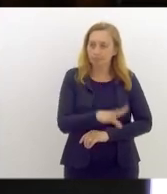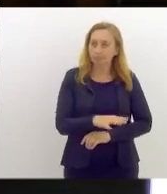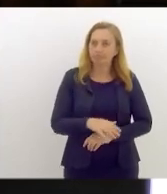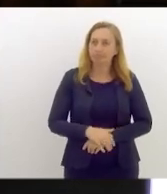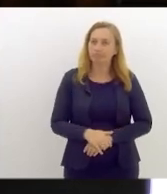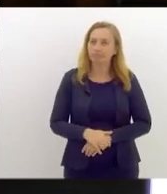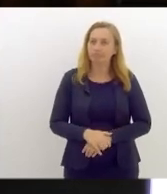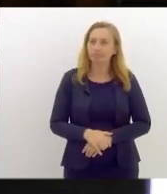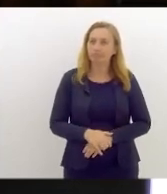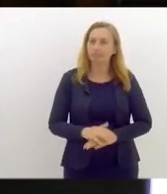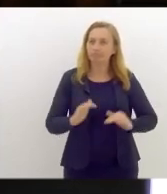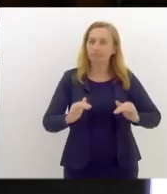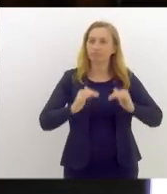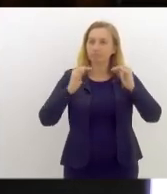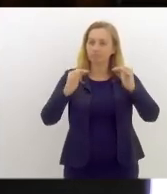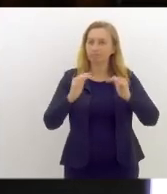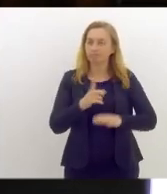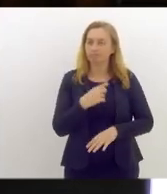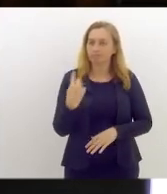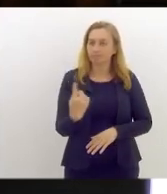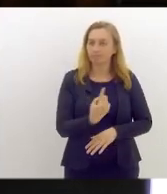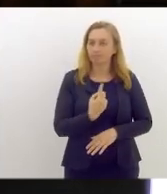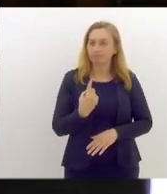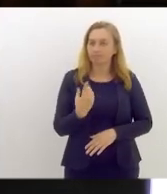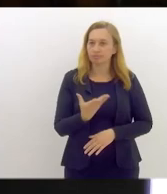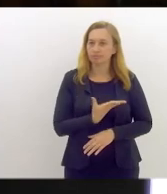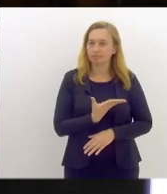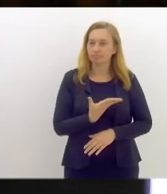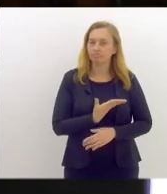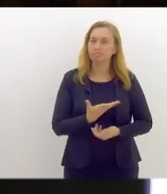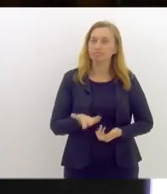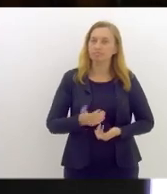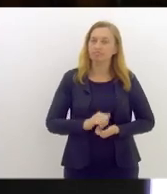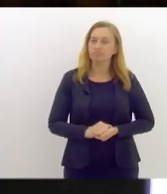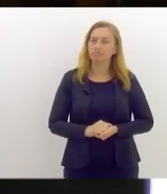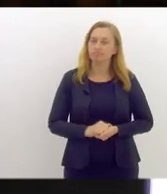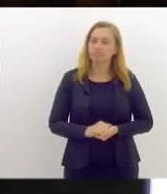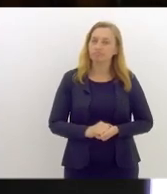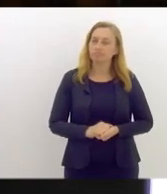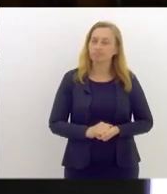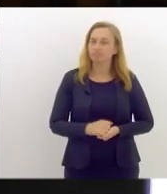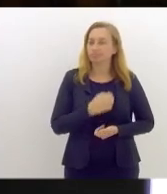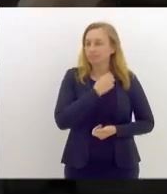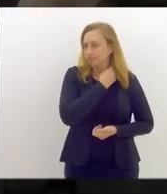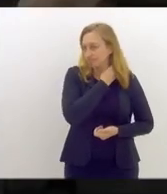a excelência da nossa plateia vossa excelência